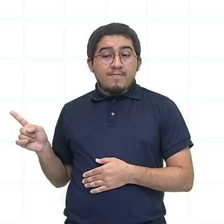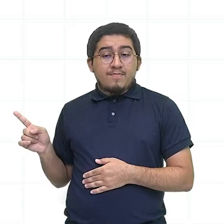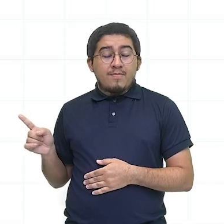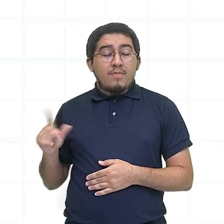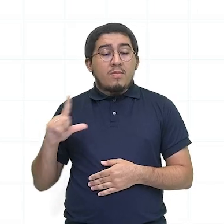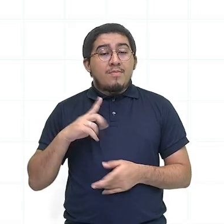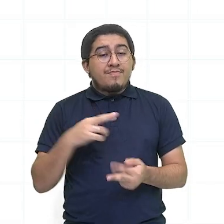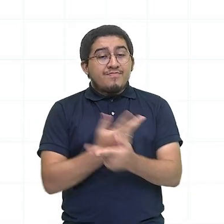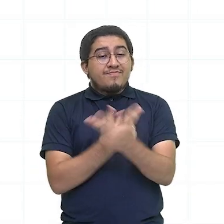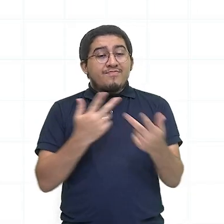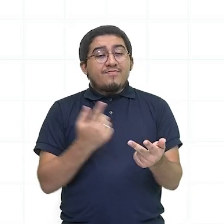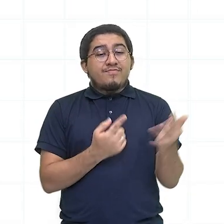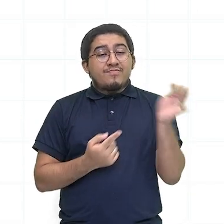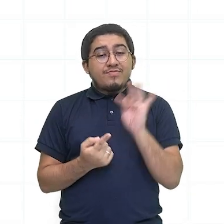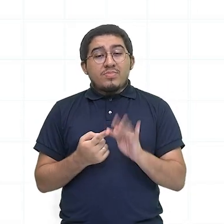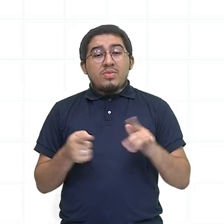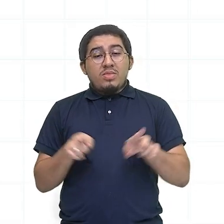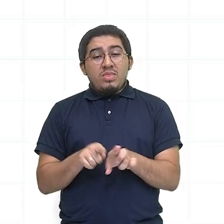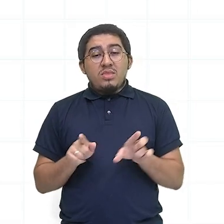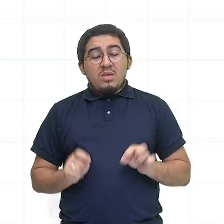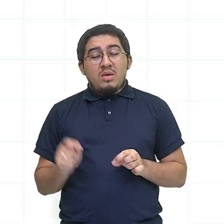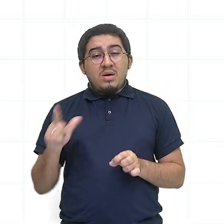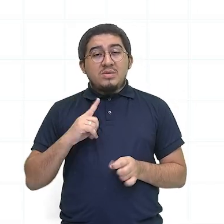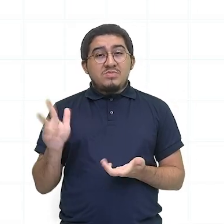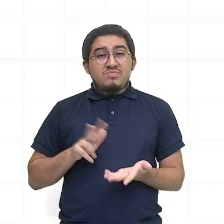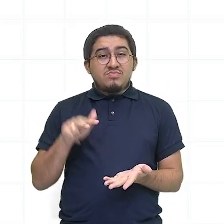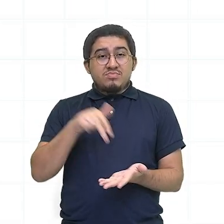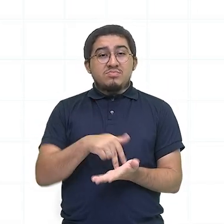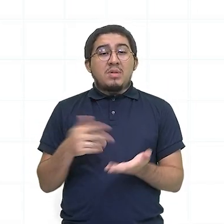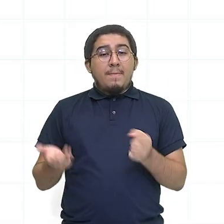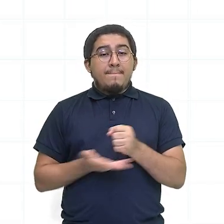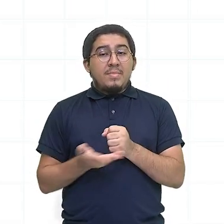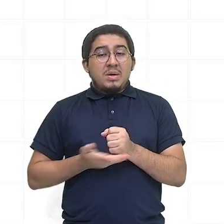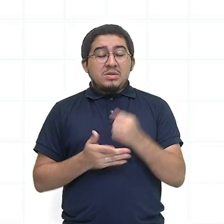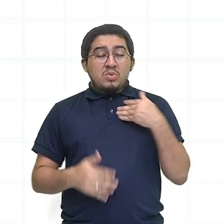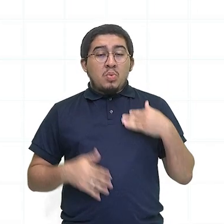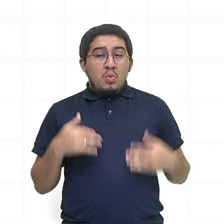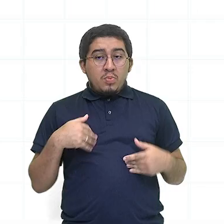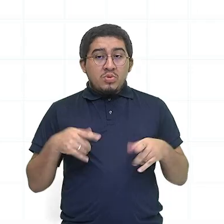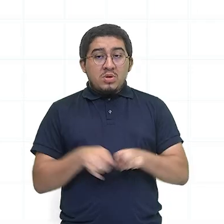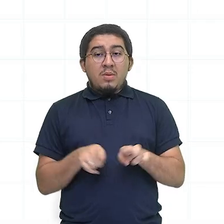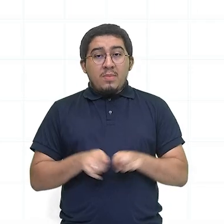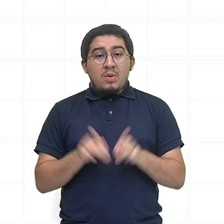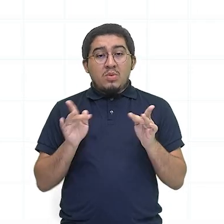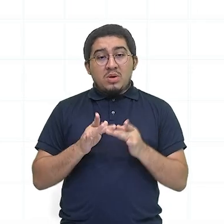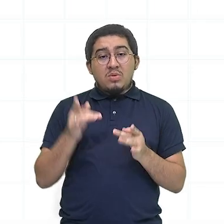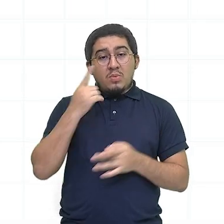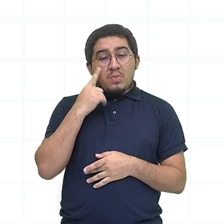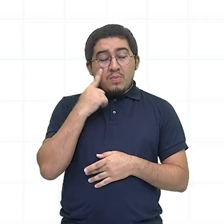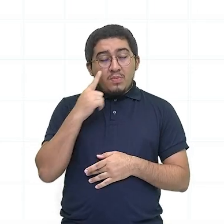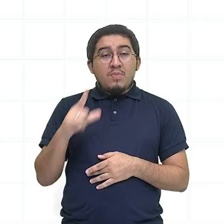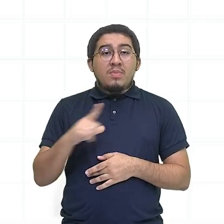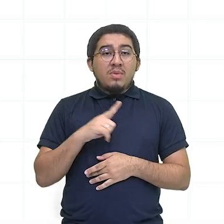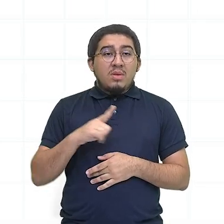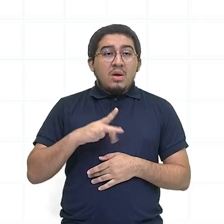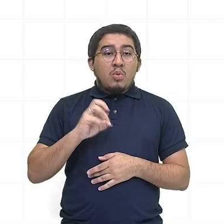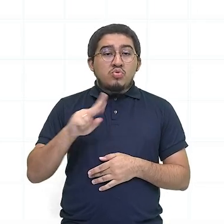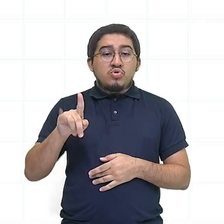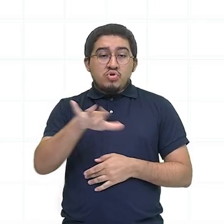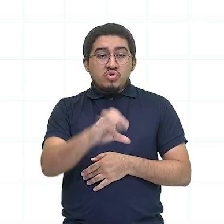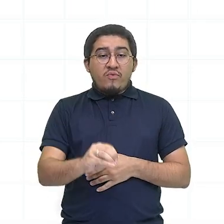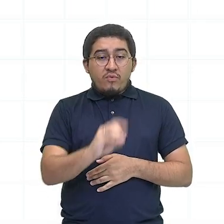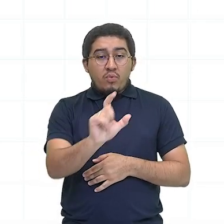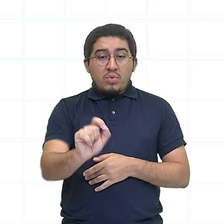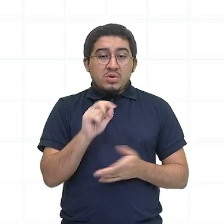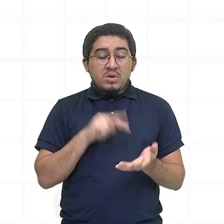tem várias funções, que incluem desde sustentação e conexão de outros tecidos e órgãos. Vejam aí que o tecido conjuntivo,